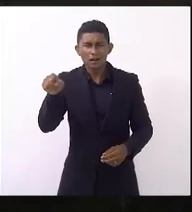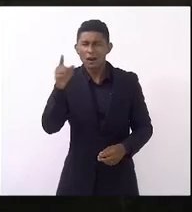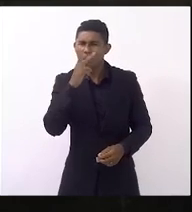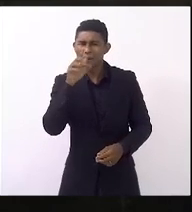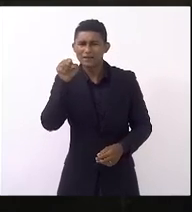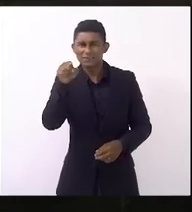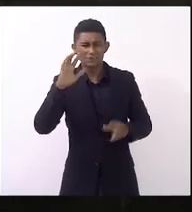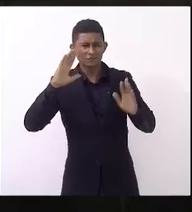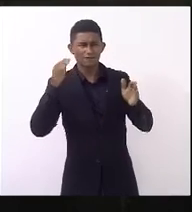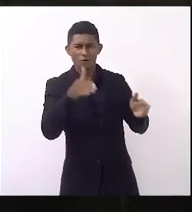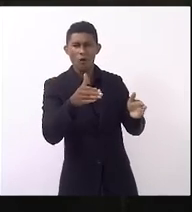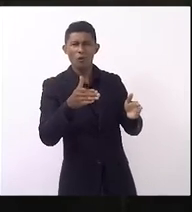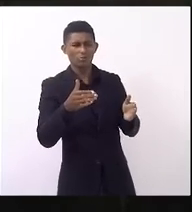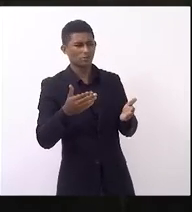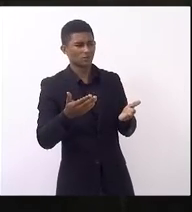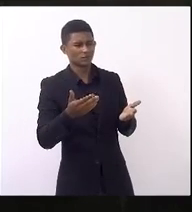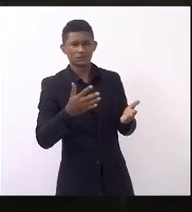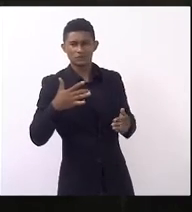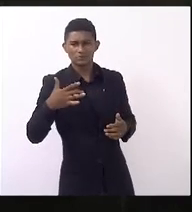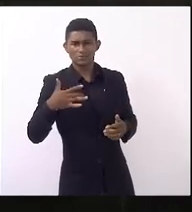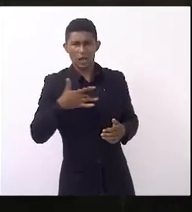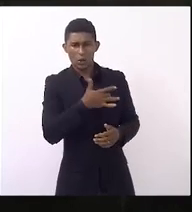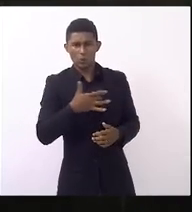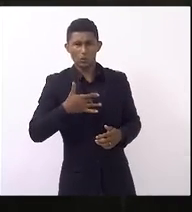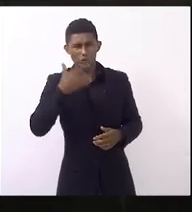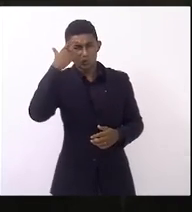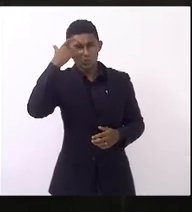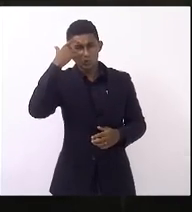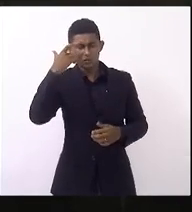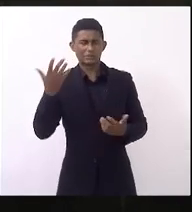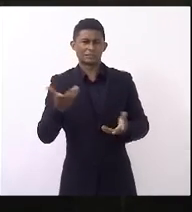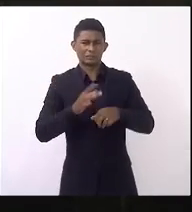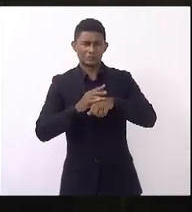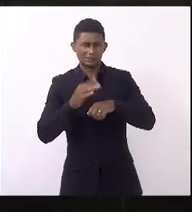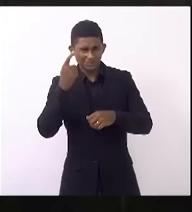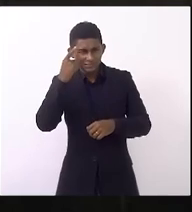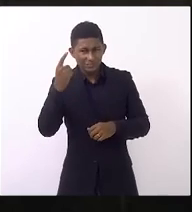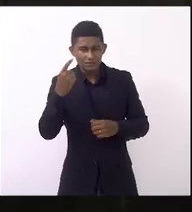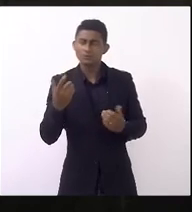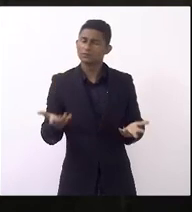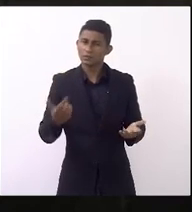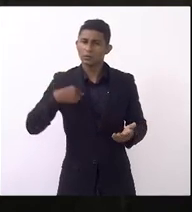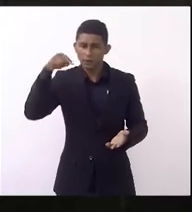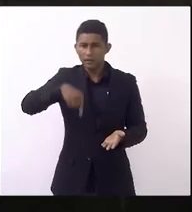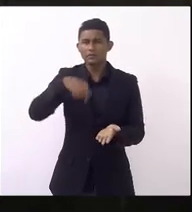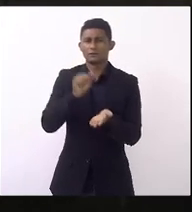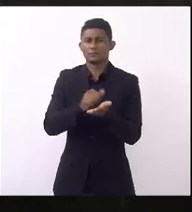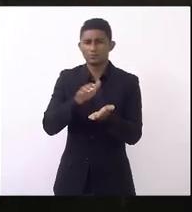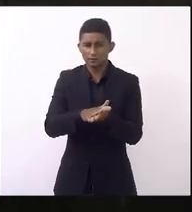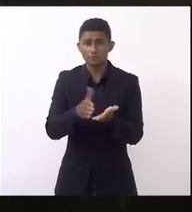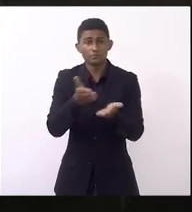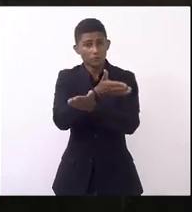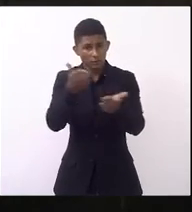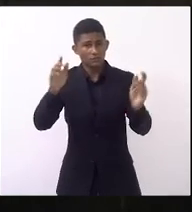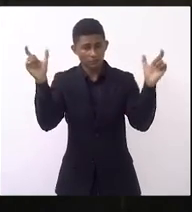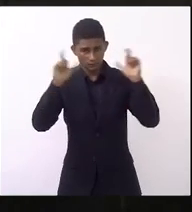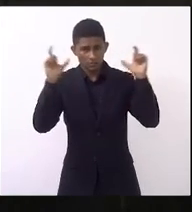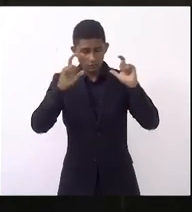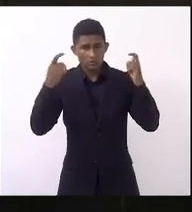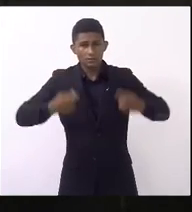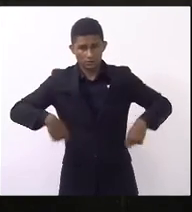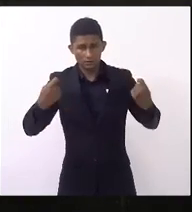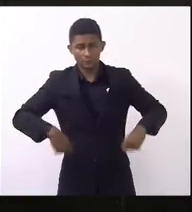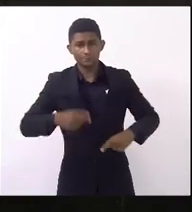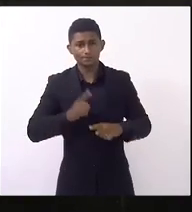a política de saúde mental, que é uma outra distorção. Portanto, faço aqui essa denúncia, chamo a atenção para quem ainda não está atento sobre a